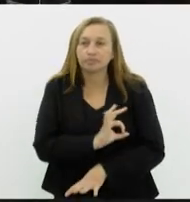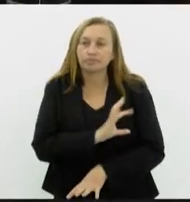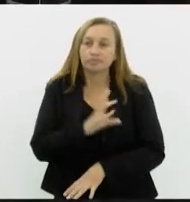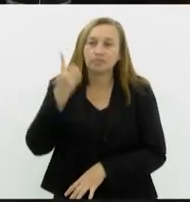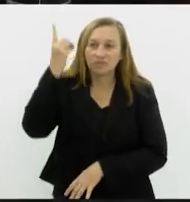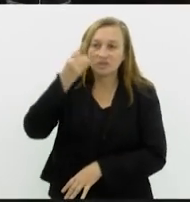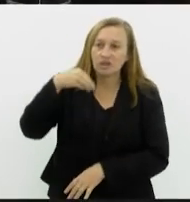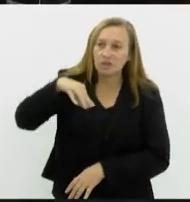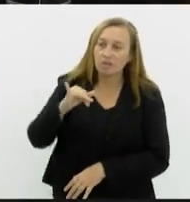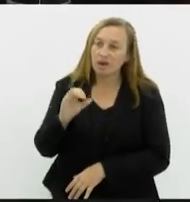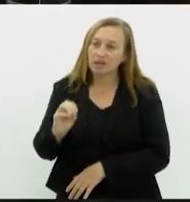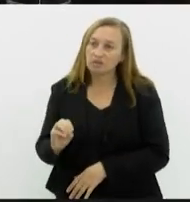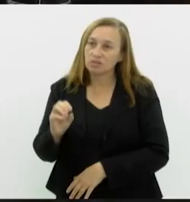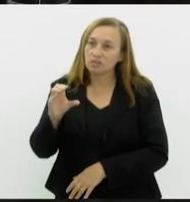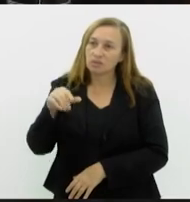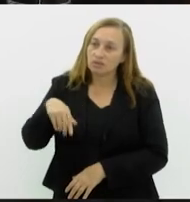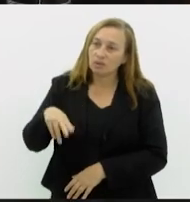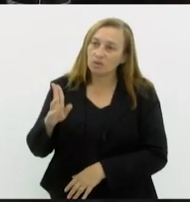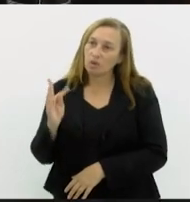Márcio Glauberto.